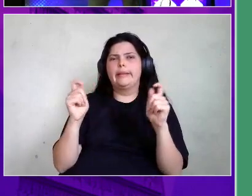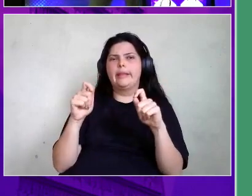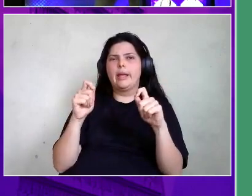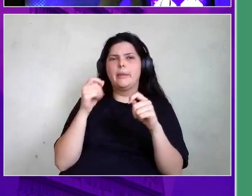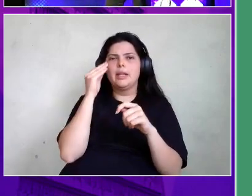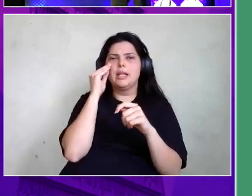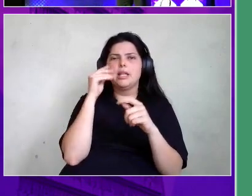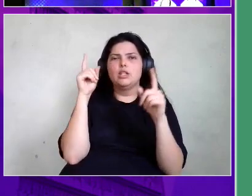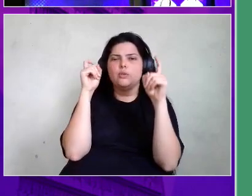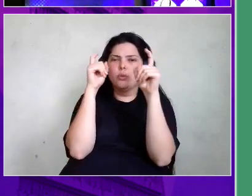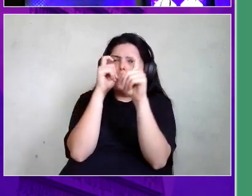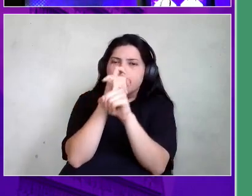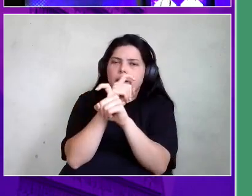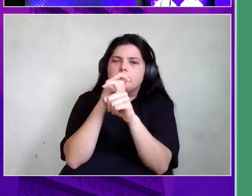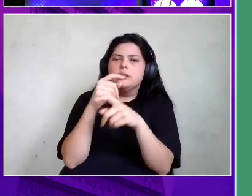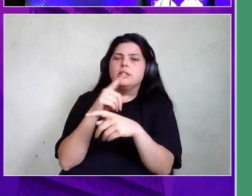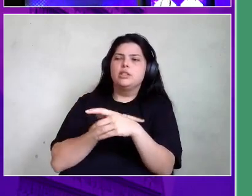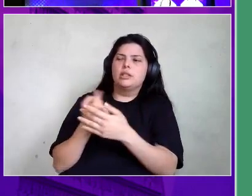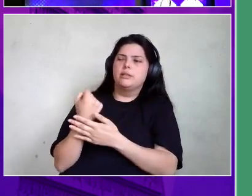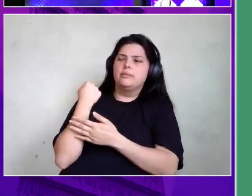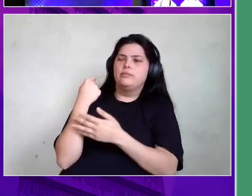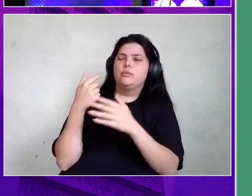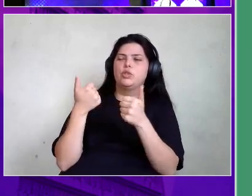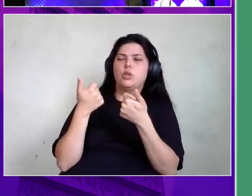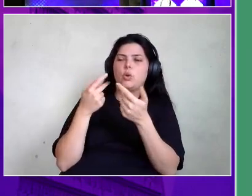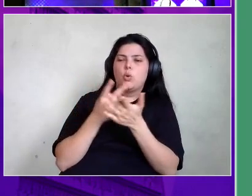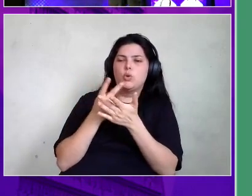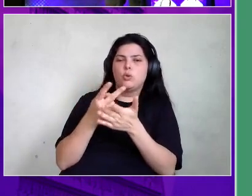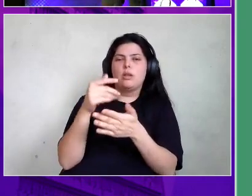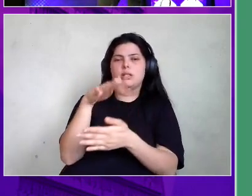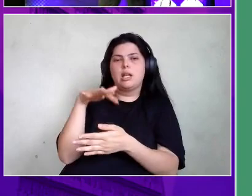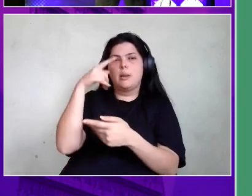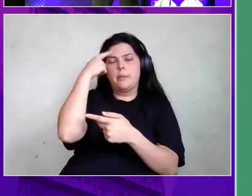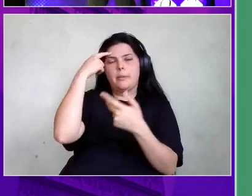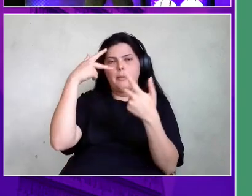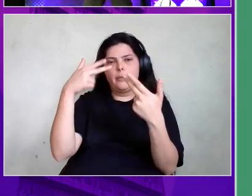dificuldades que eu tinha anteriormente de seguir essa linha de pensamento, né?